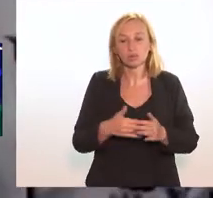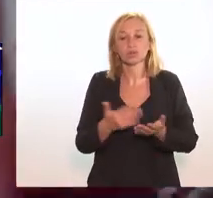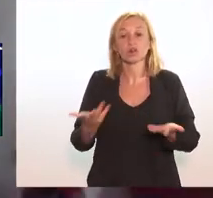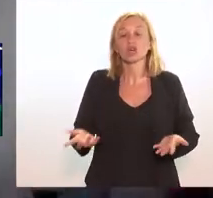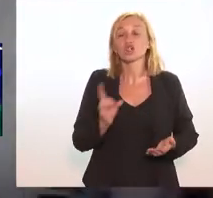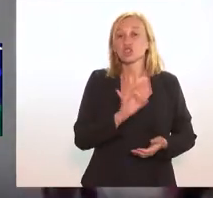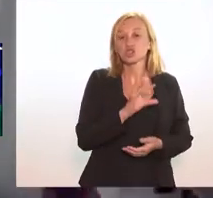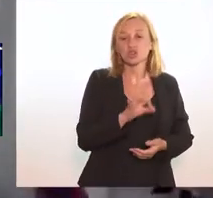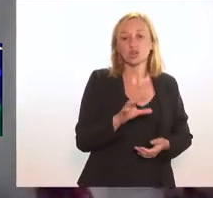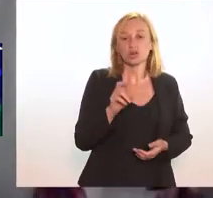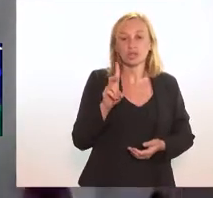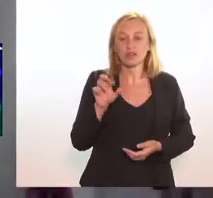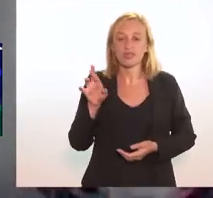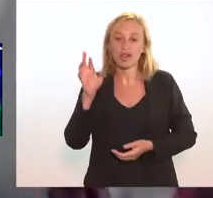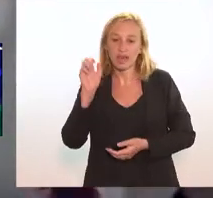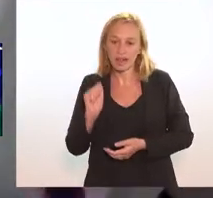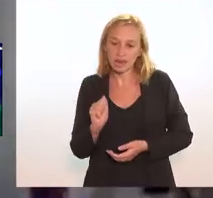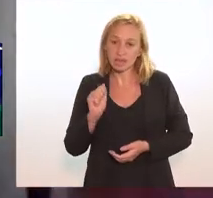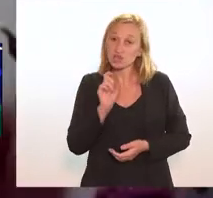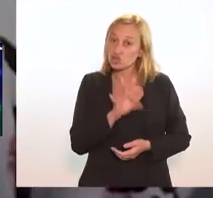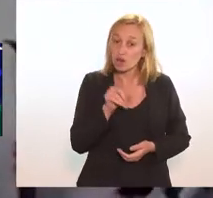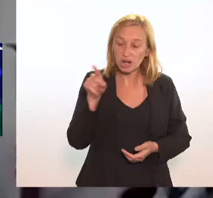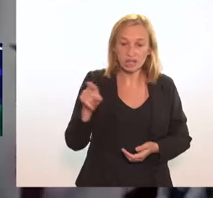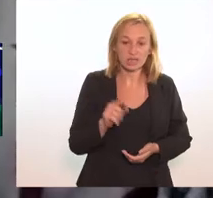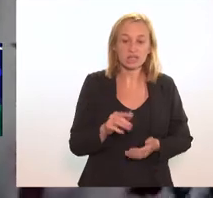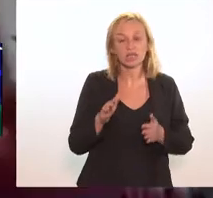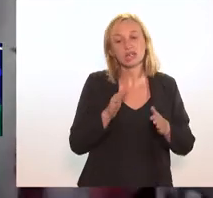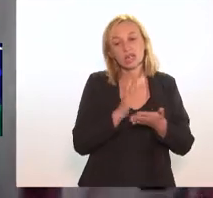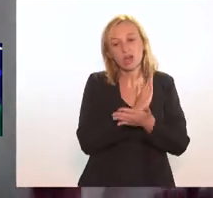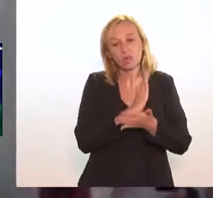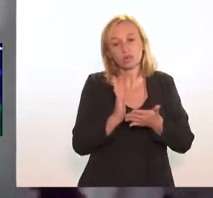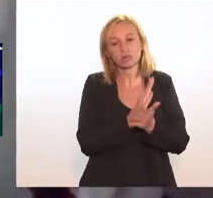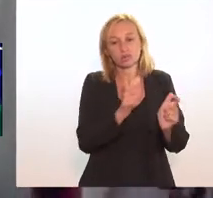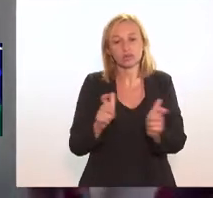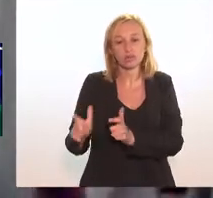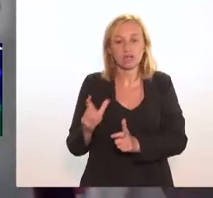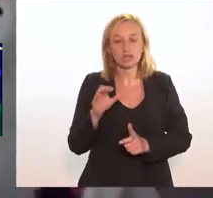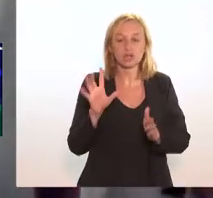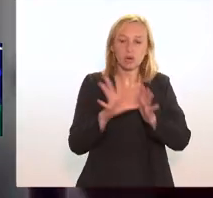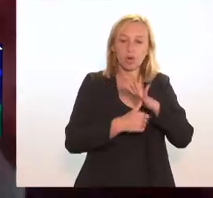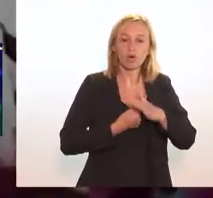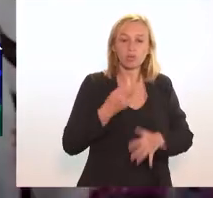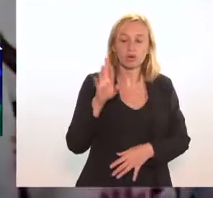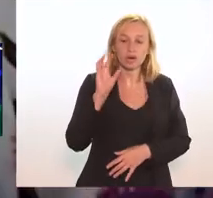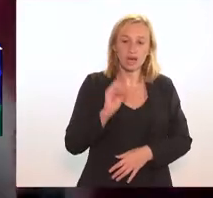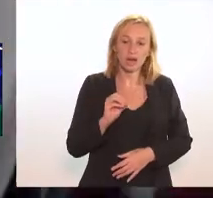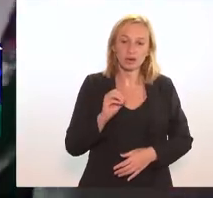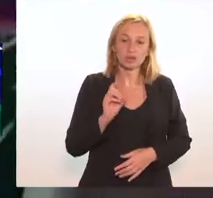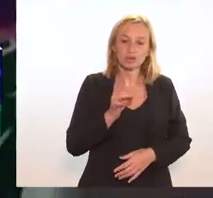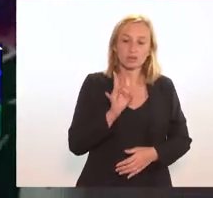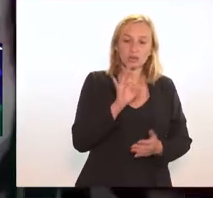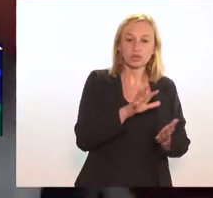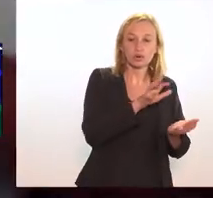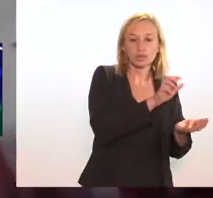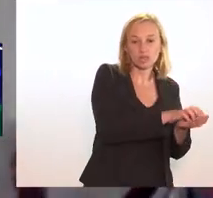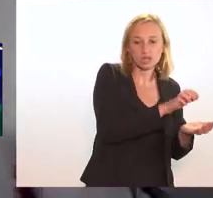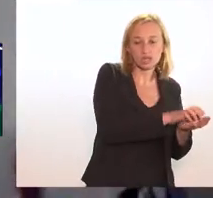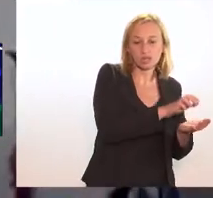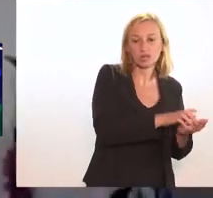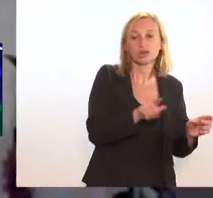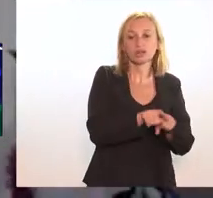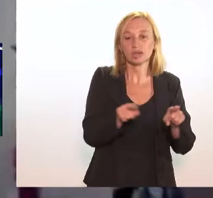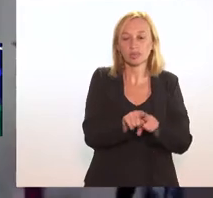é só na linha férrea, deputado Spahn, e são determinados trechos que roubam esses cabos, não só na ramal de Santa Cruz, como no ramal da